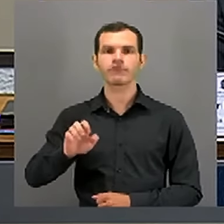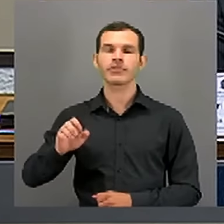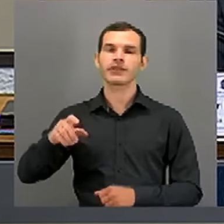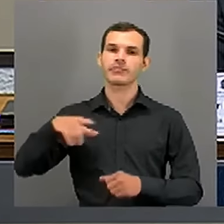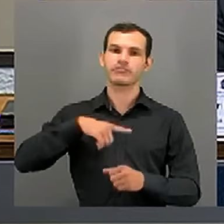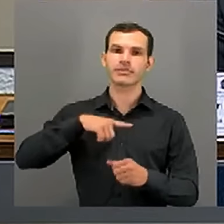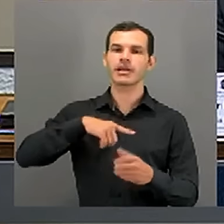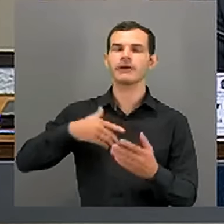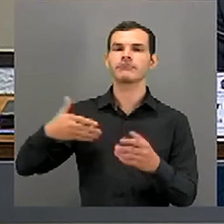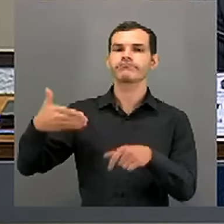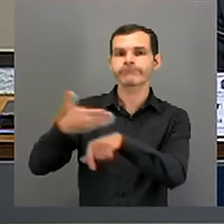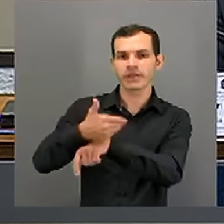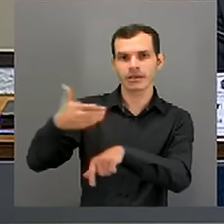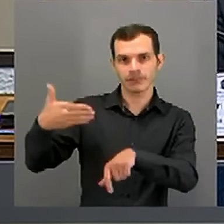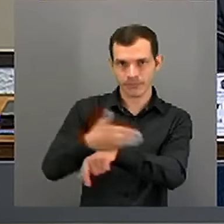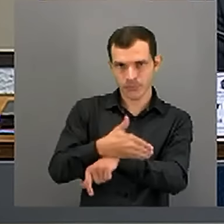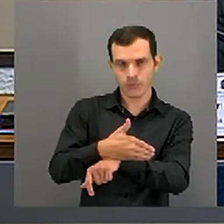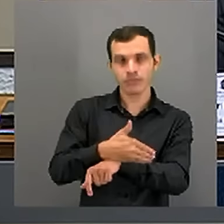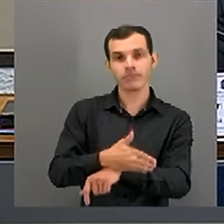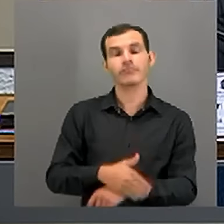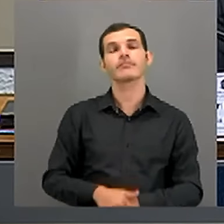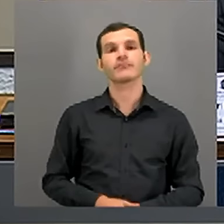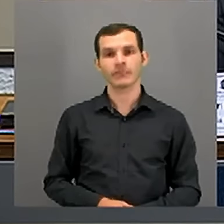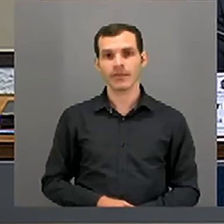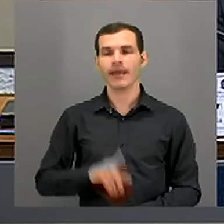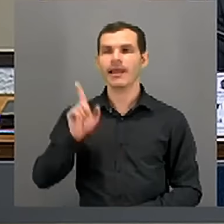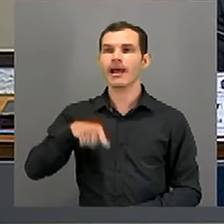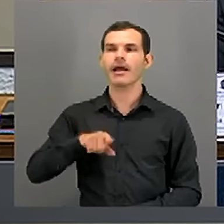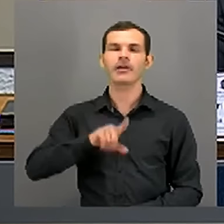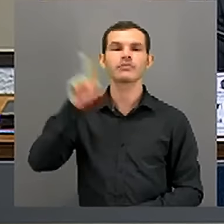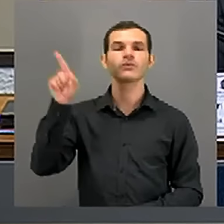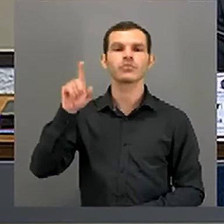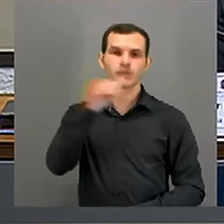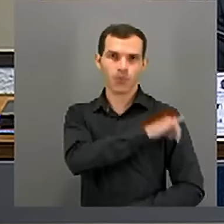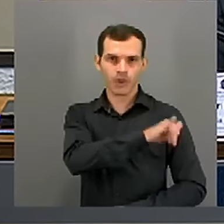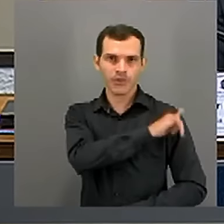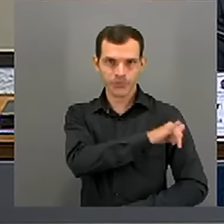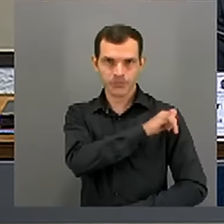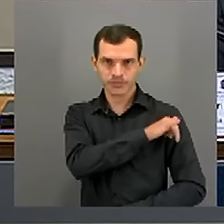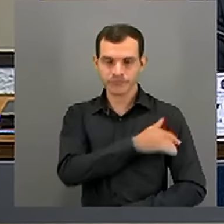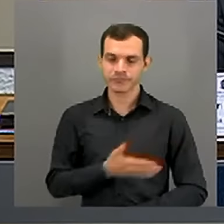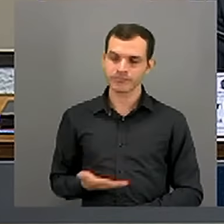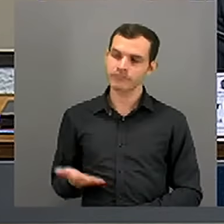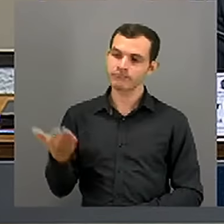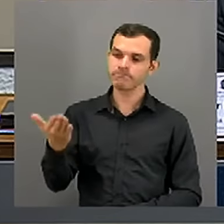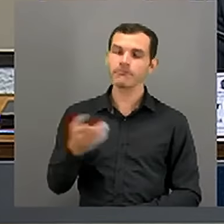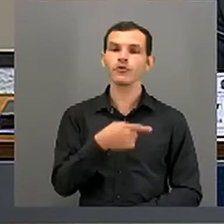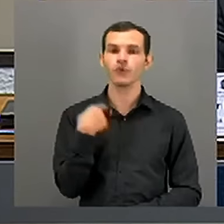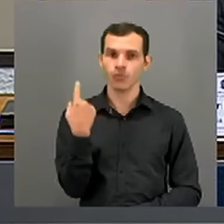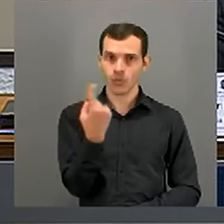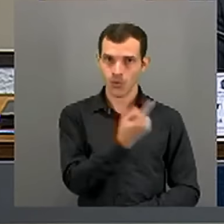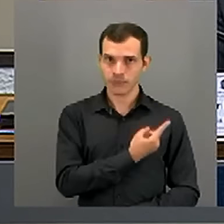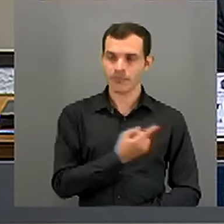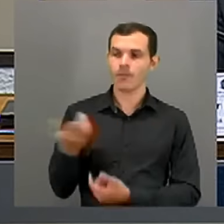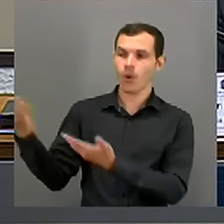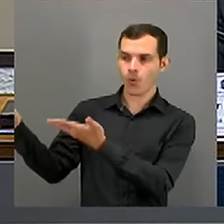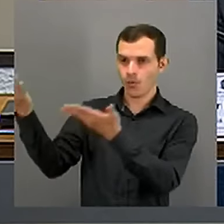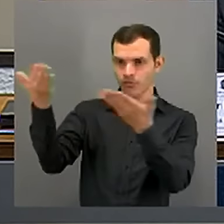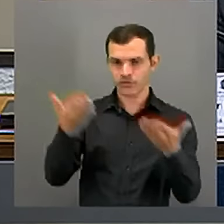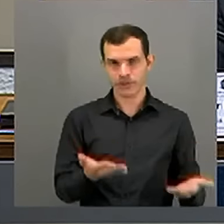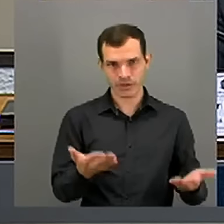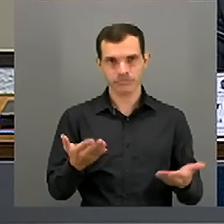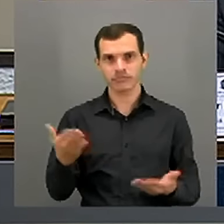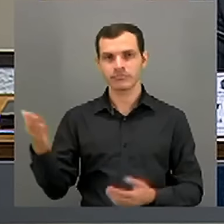Então, nós vamos convidá-los, evidentemente, novamente, é isso, Romar, né? Para a nossa